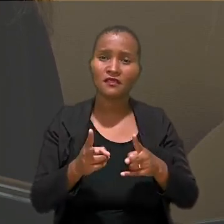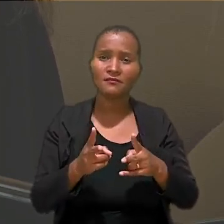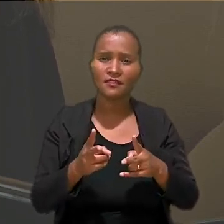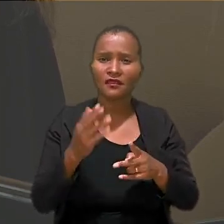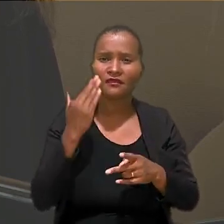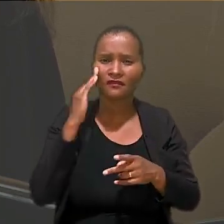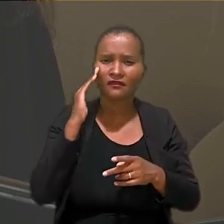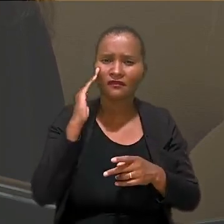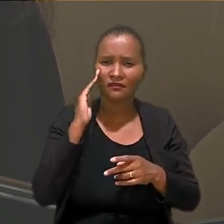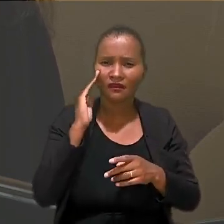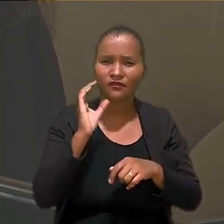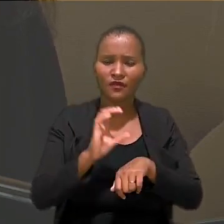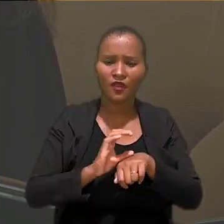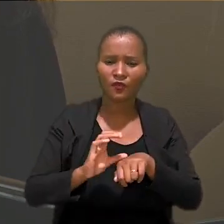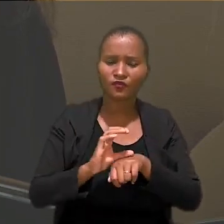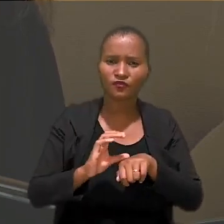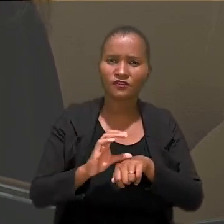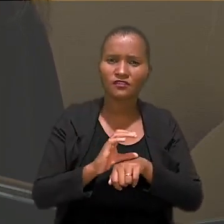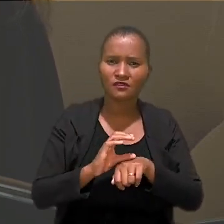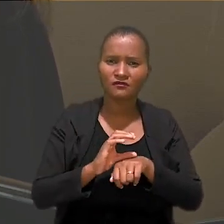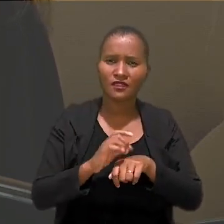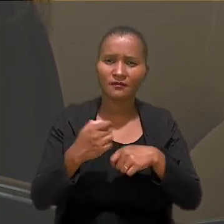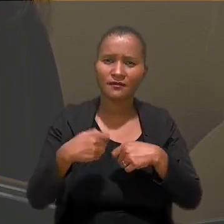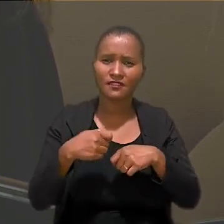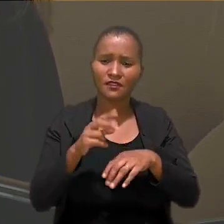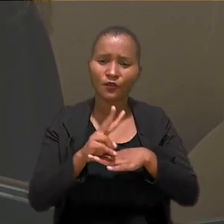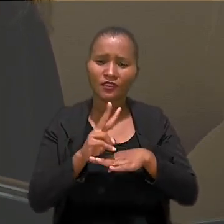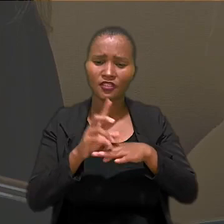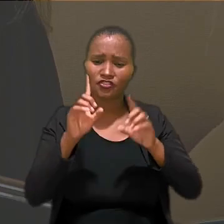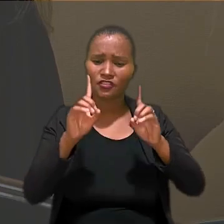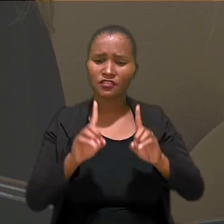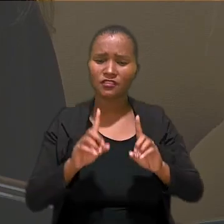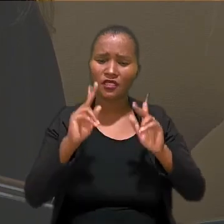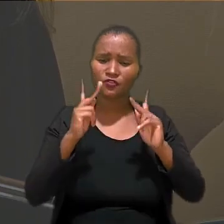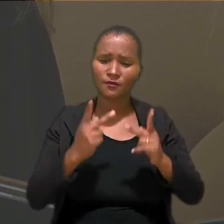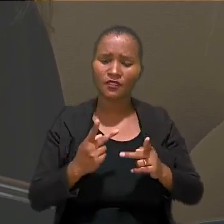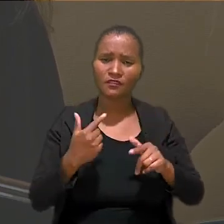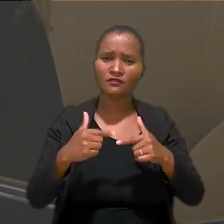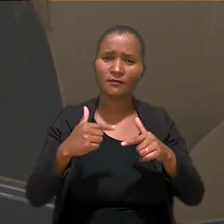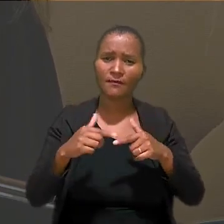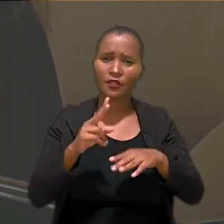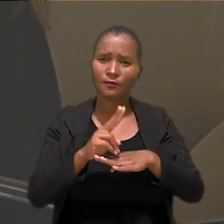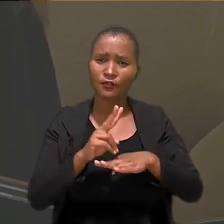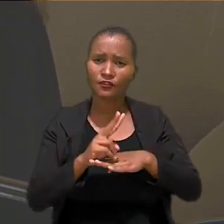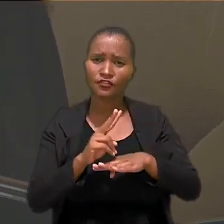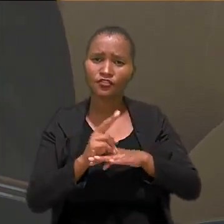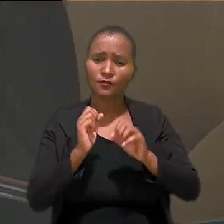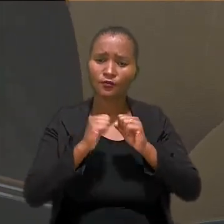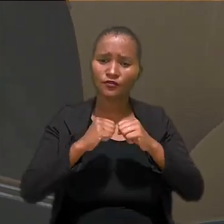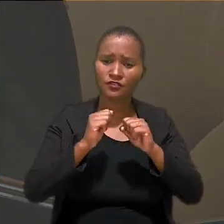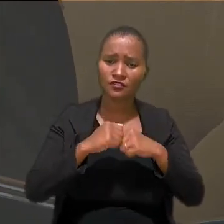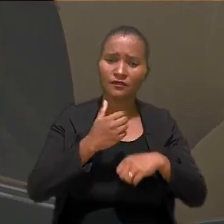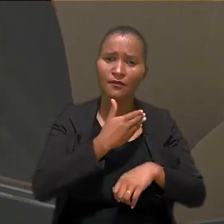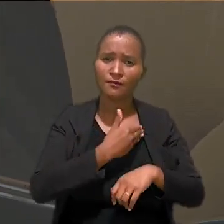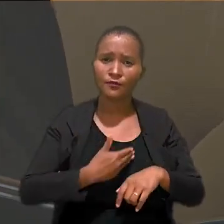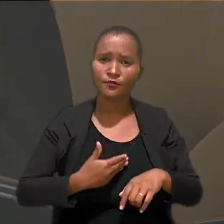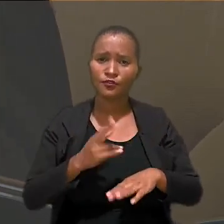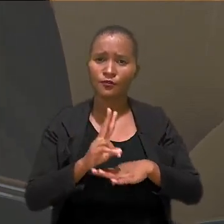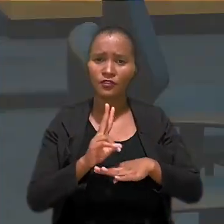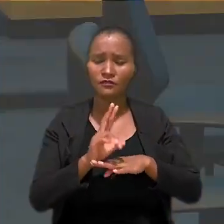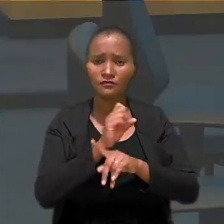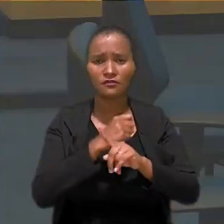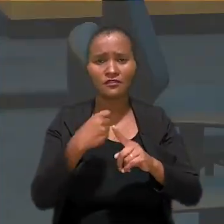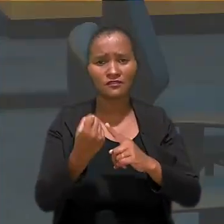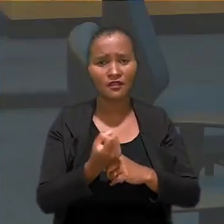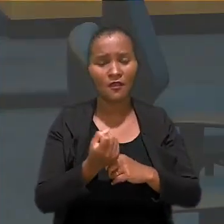com o horizonte constitucional, que invoca dignidade humana, trabalho protegido por um sistema público de proteção